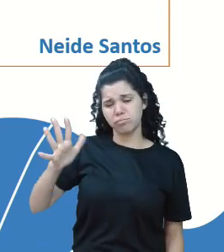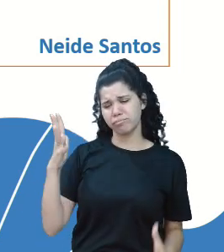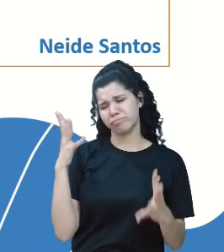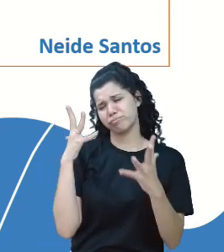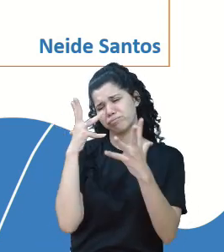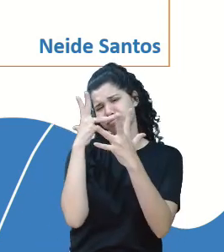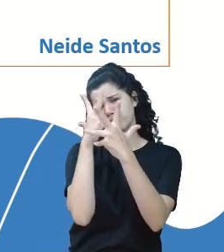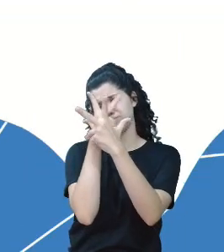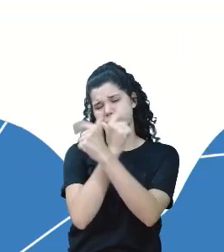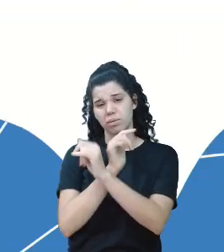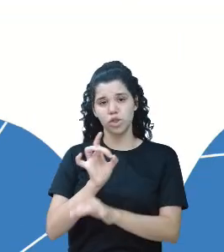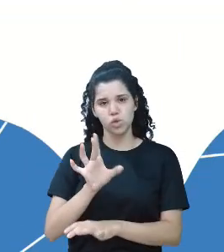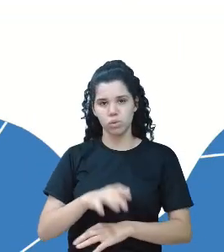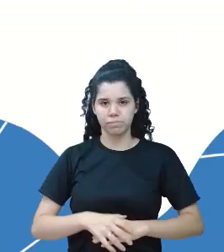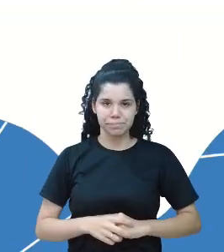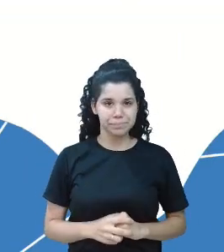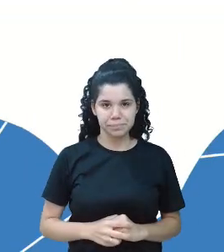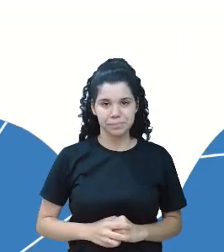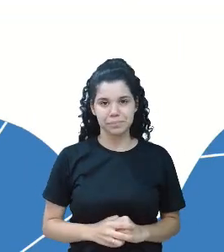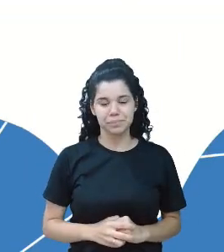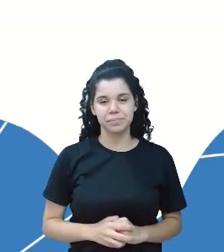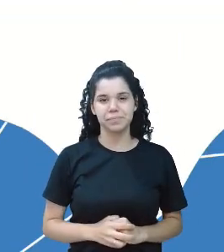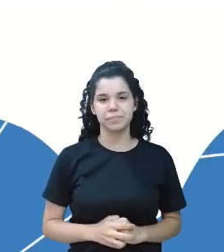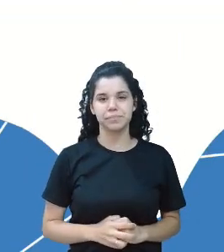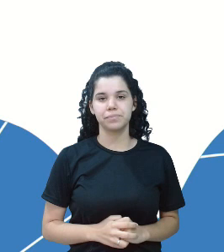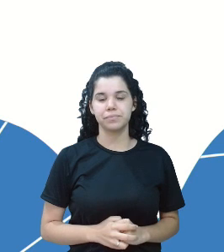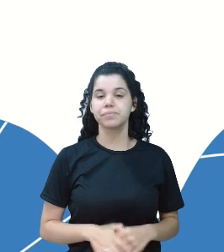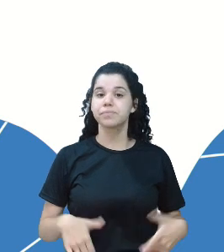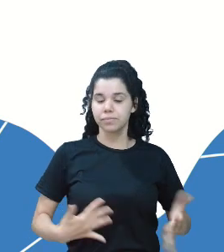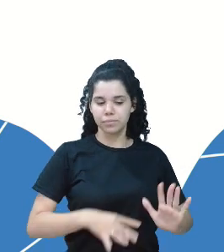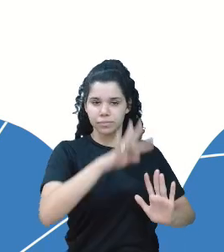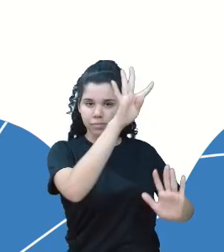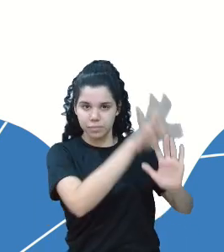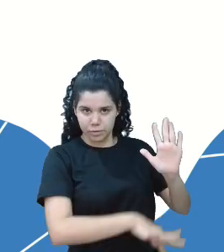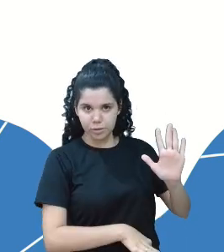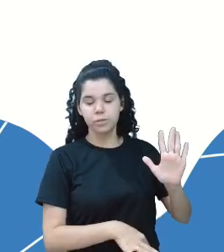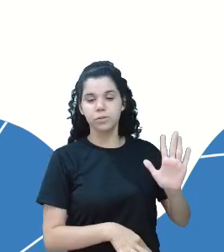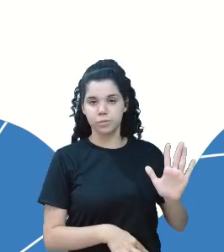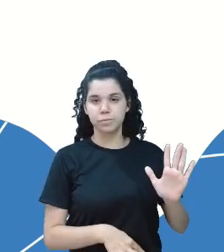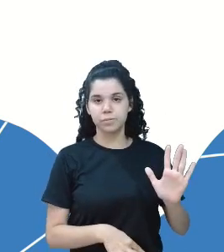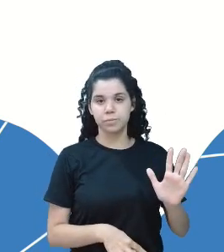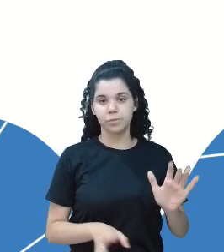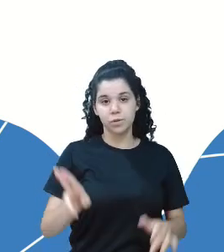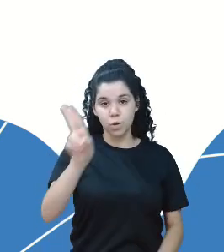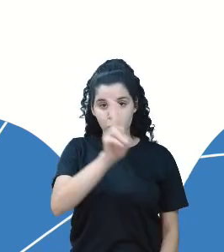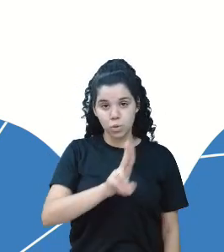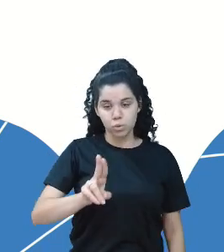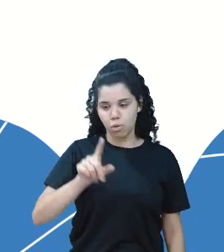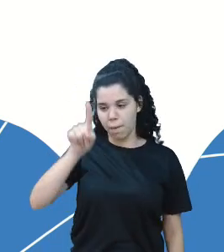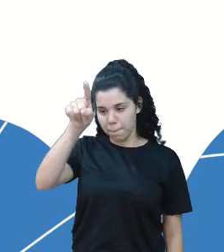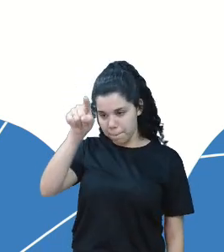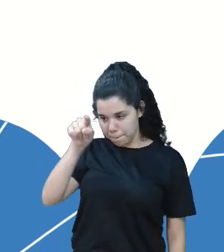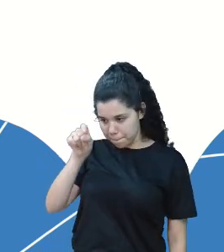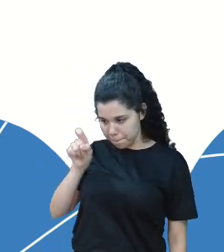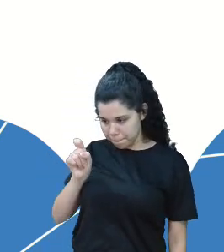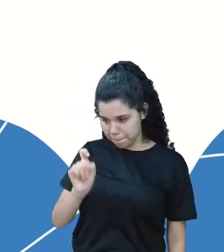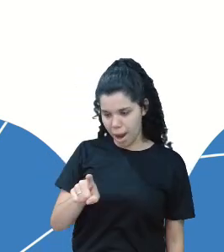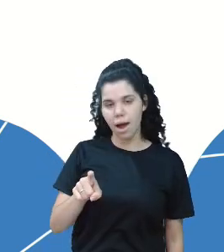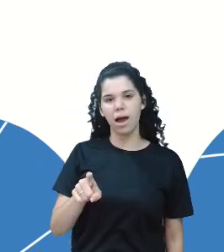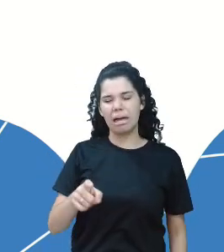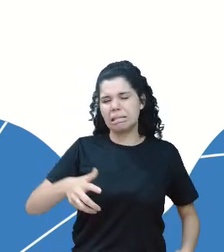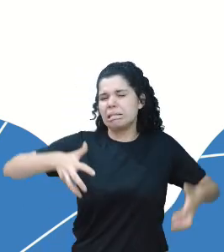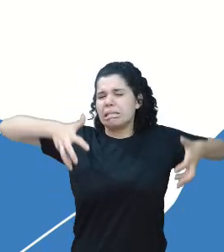linda, mas só isso. No texto, o uso do ponto de exclamação em muito